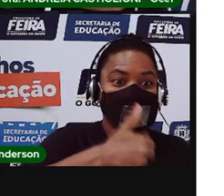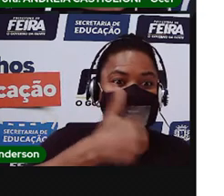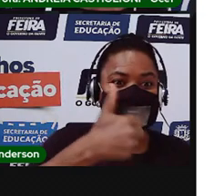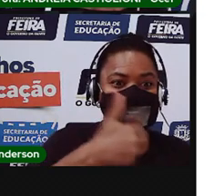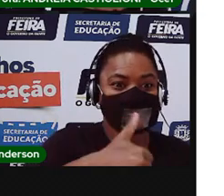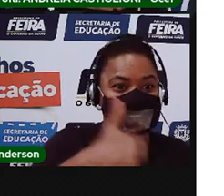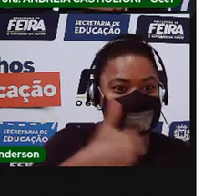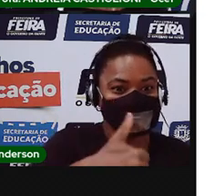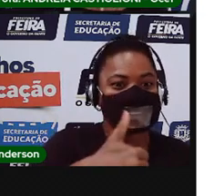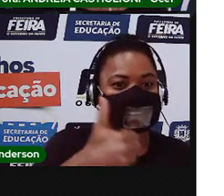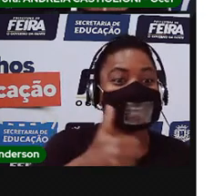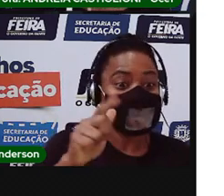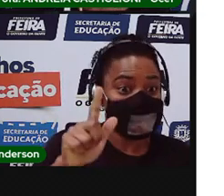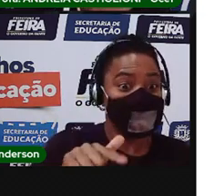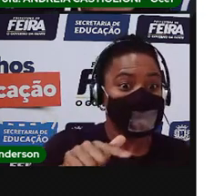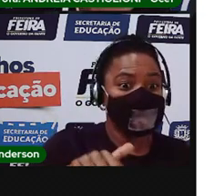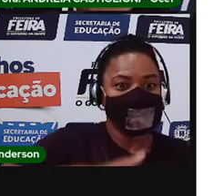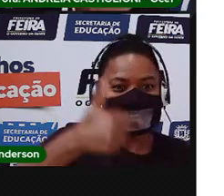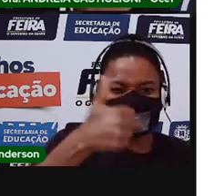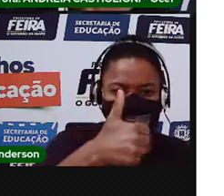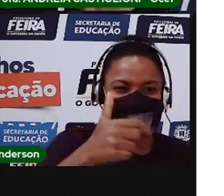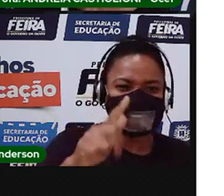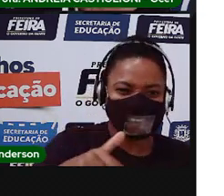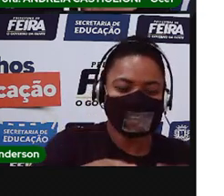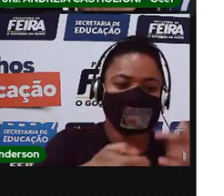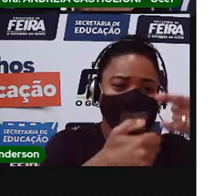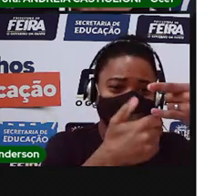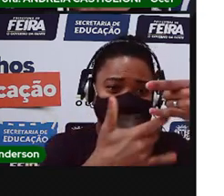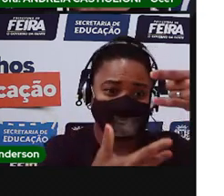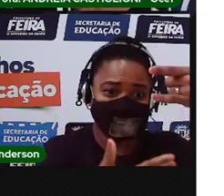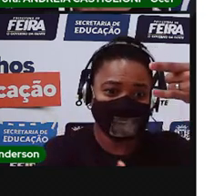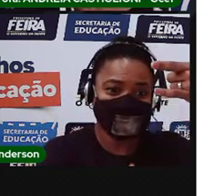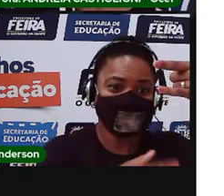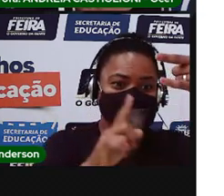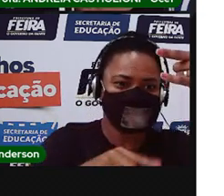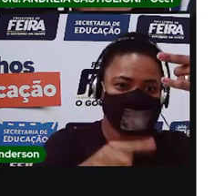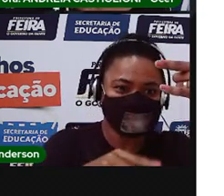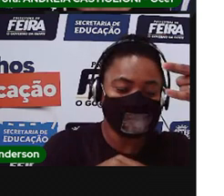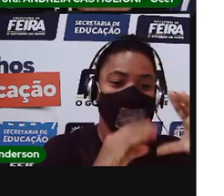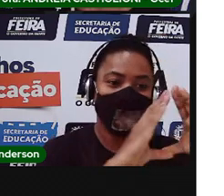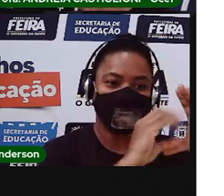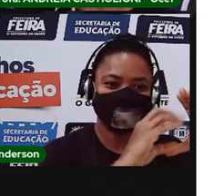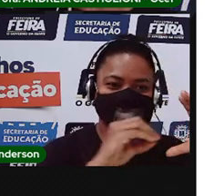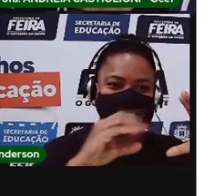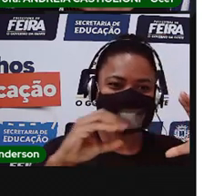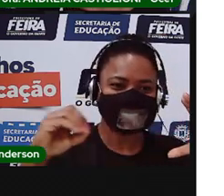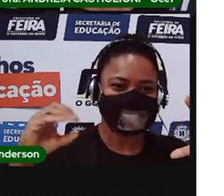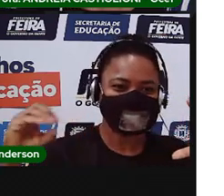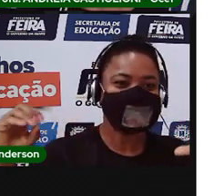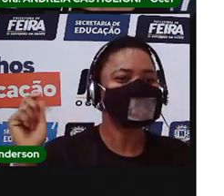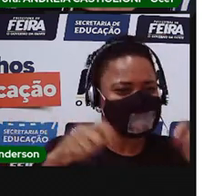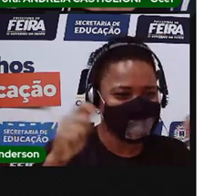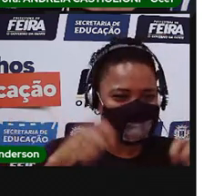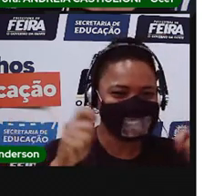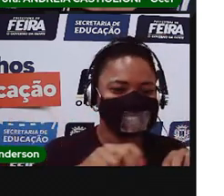chat. Bora botar likes, vamos botar emojis para Marília.